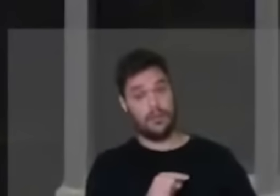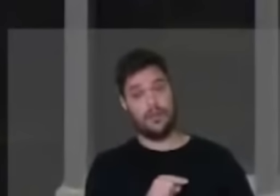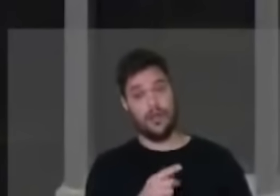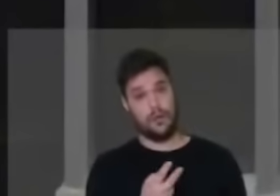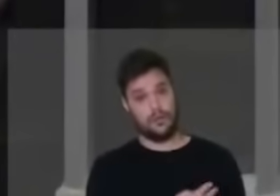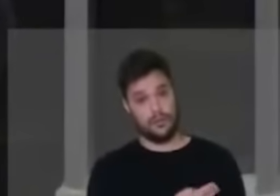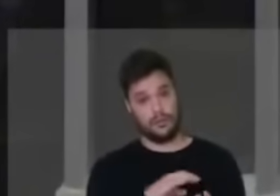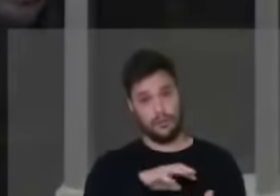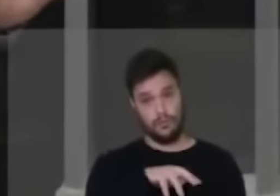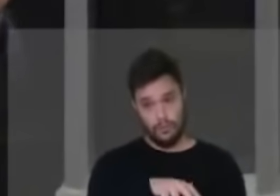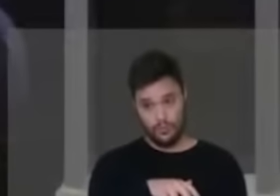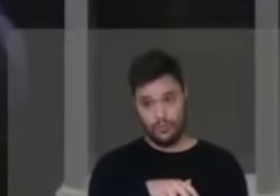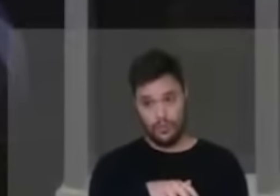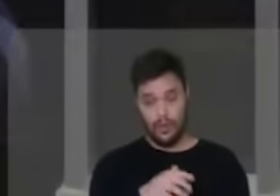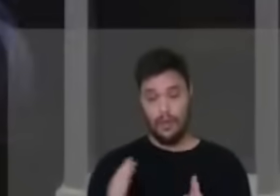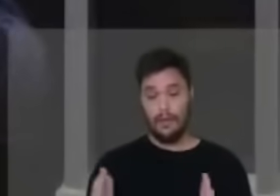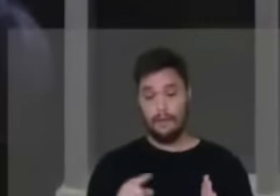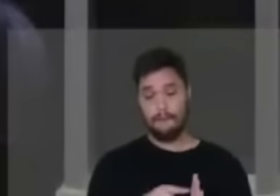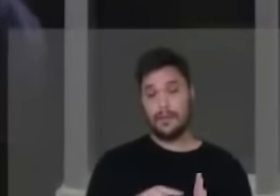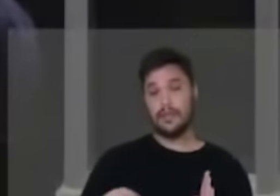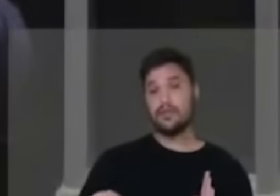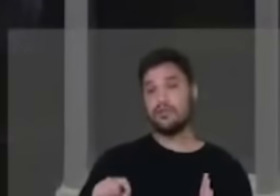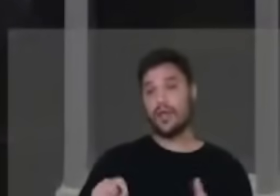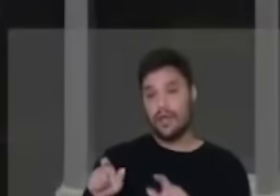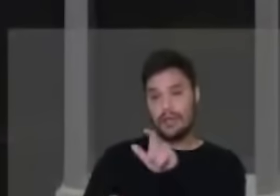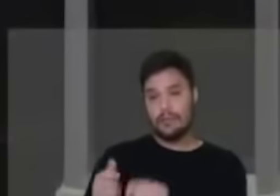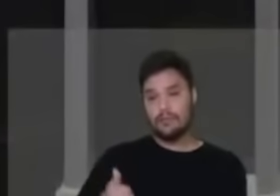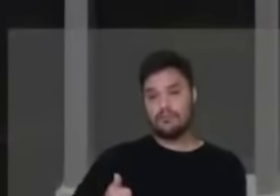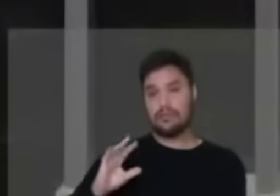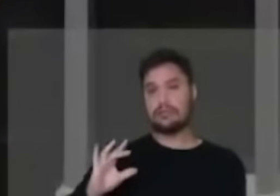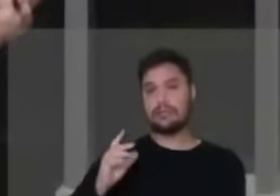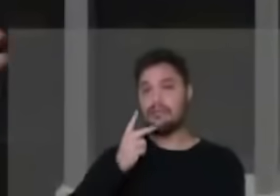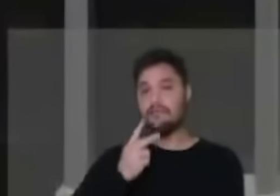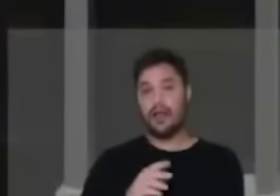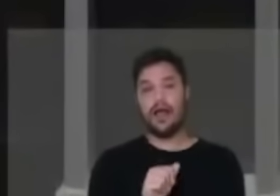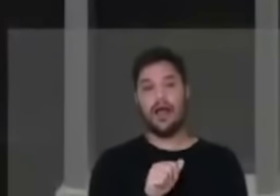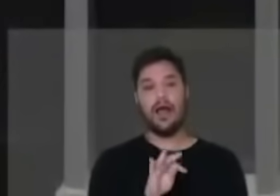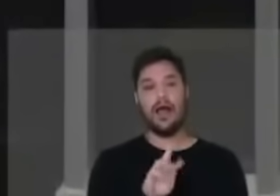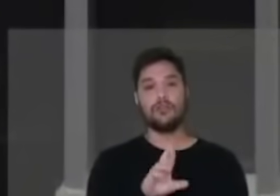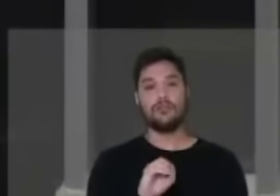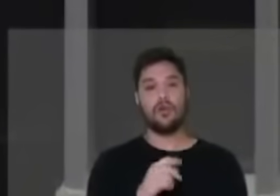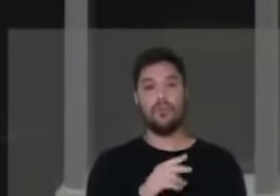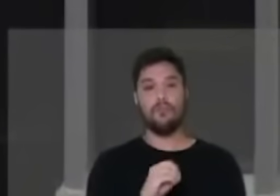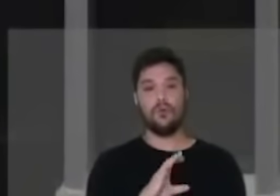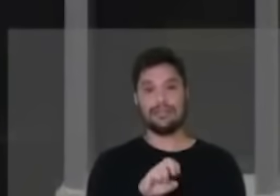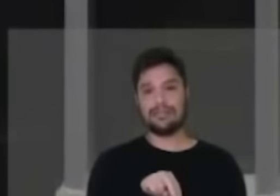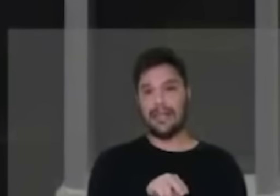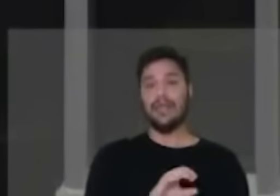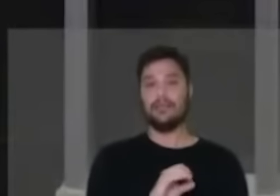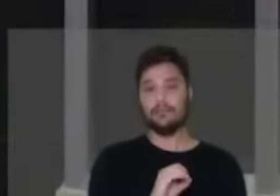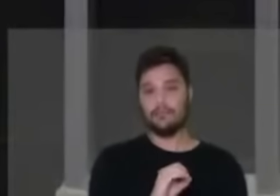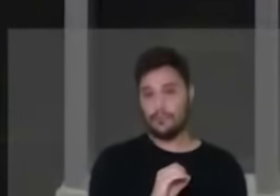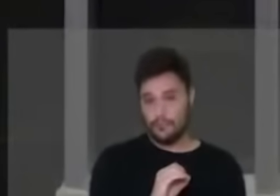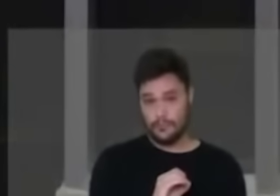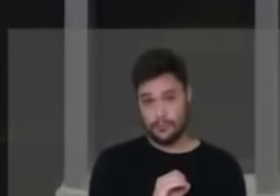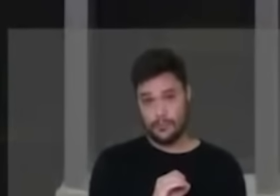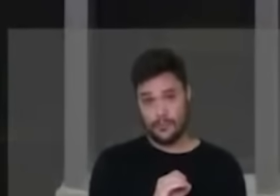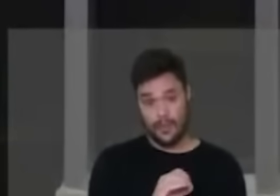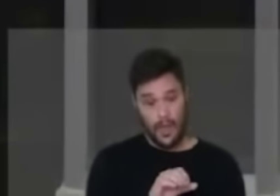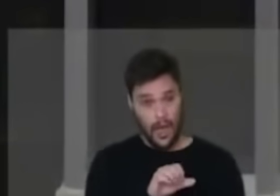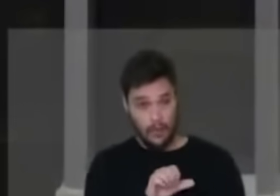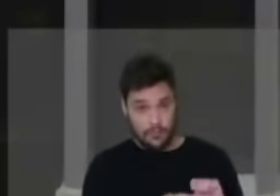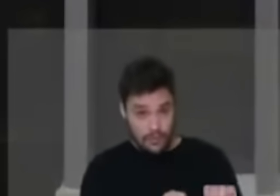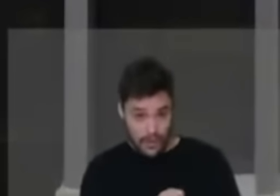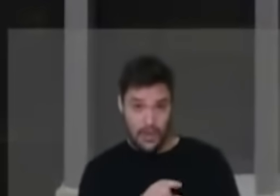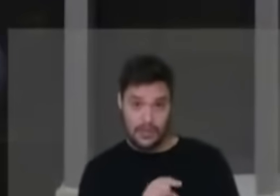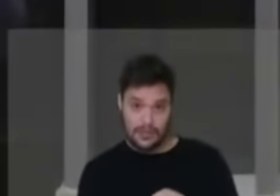Terra. Vivemos o período em que os cientistas chamam de antropoceno. As mudanças do modo